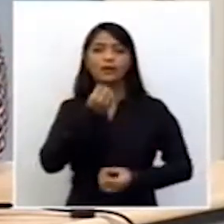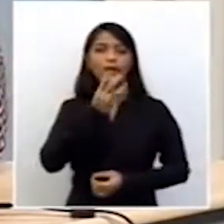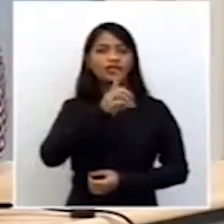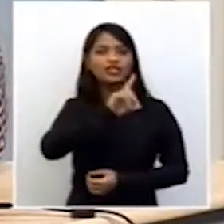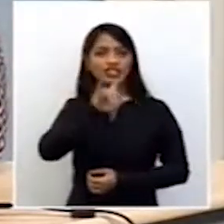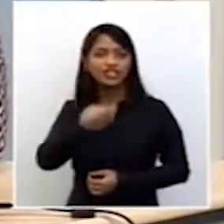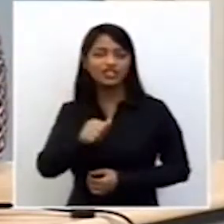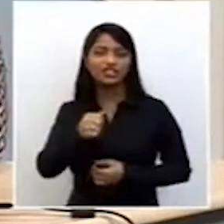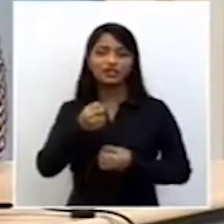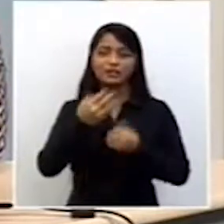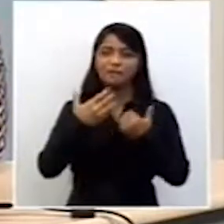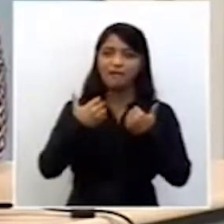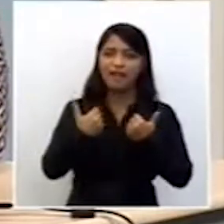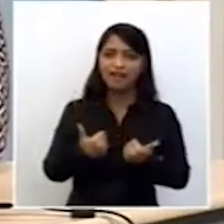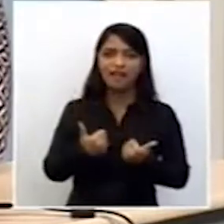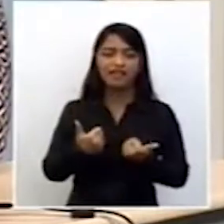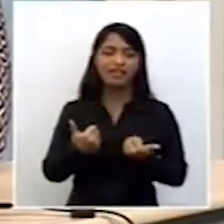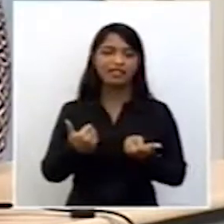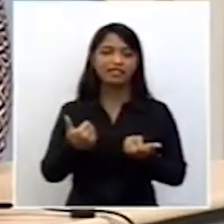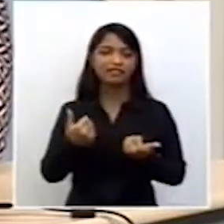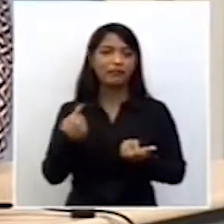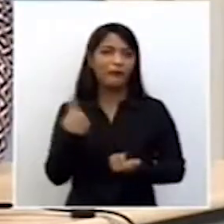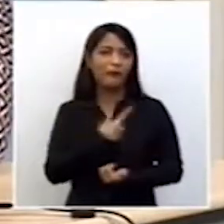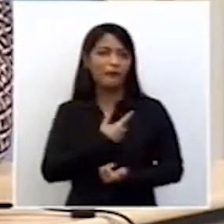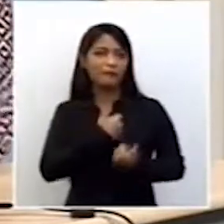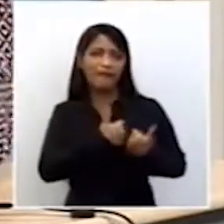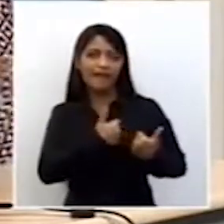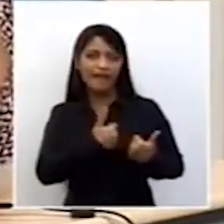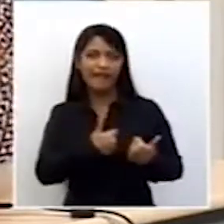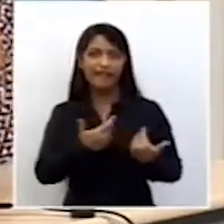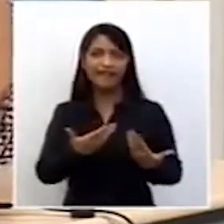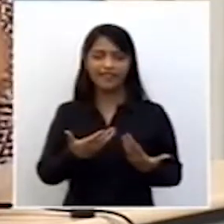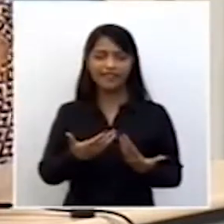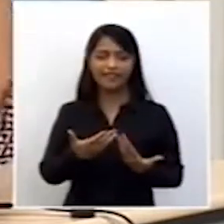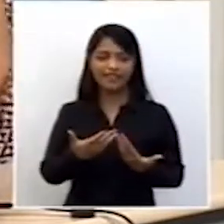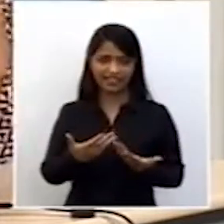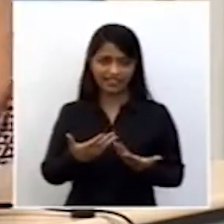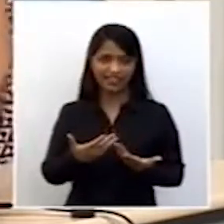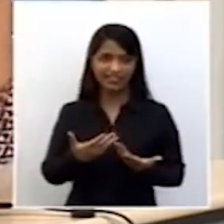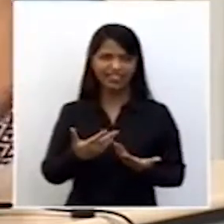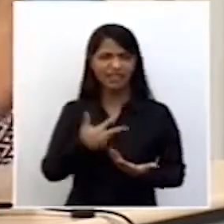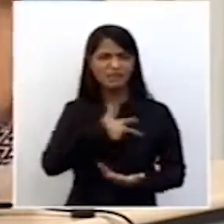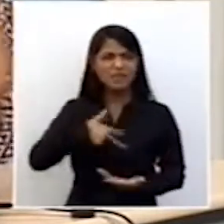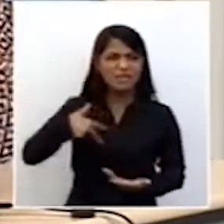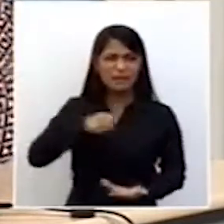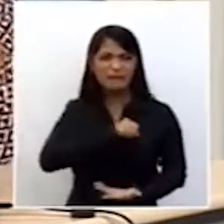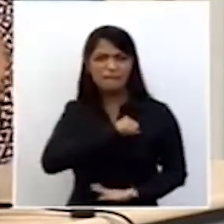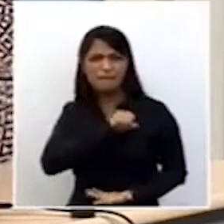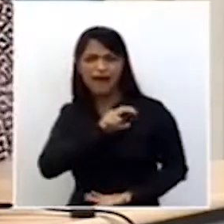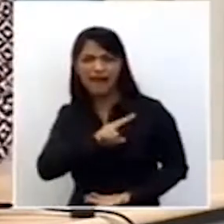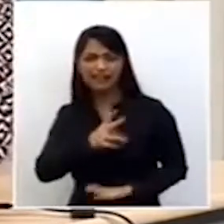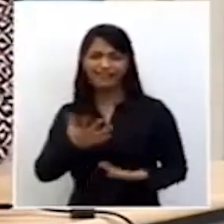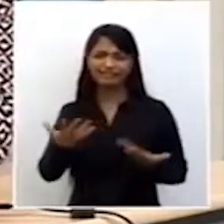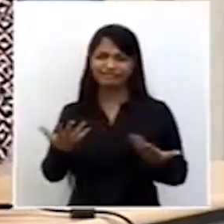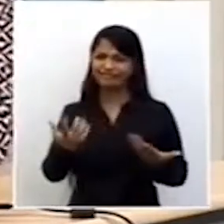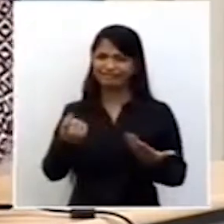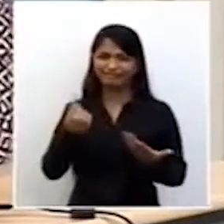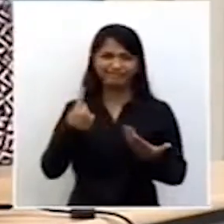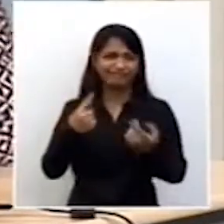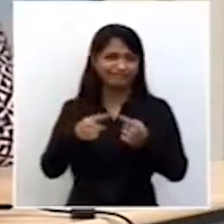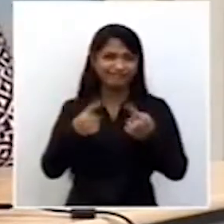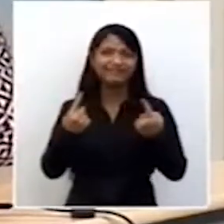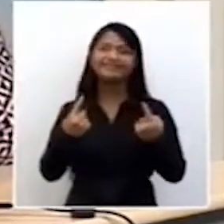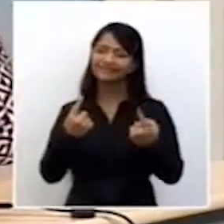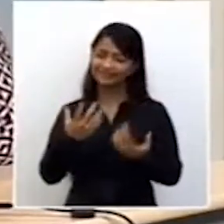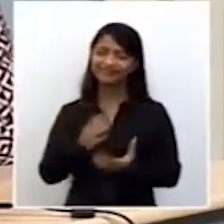tudo bem? Que bom, estamos bem, né? Imagine, nós falamos, e aí, belê, pode pá, é nós. Que significou tudo isso,